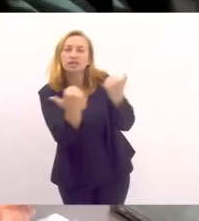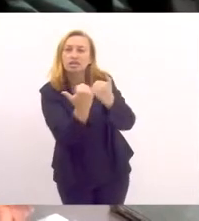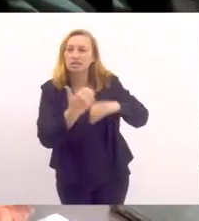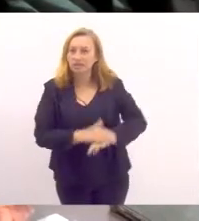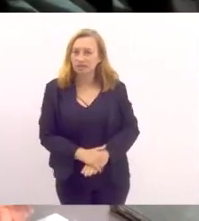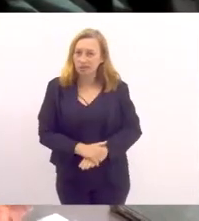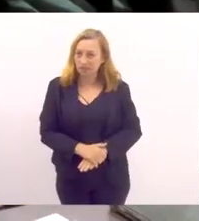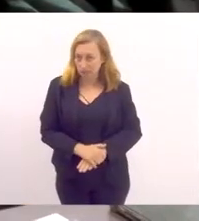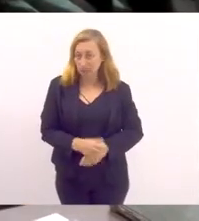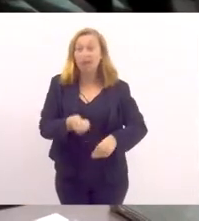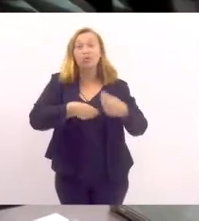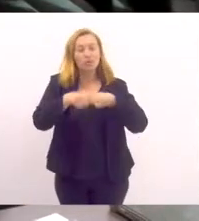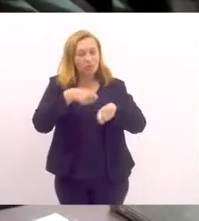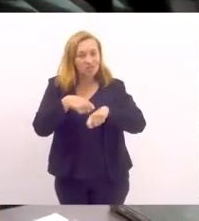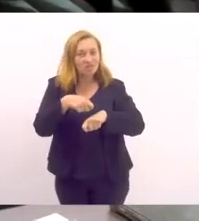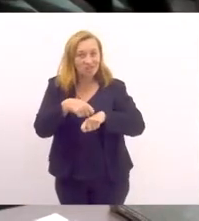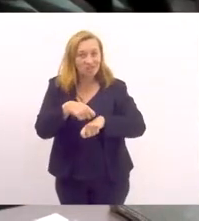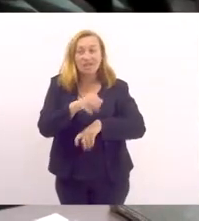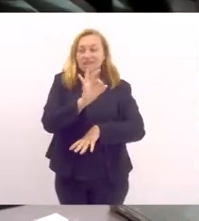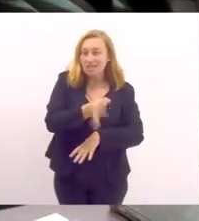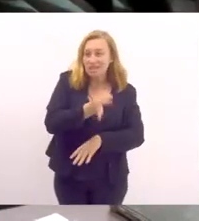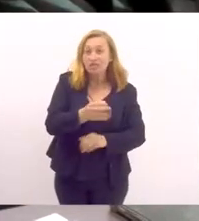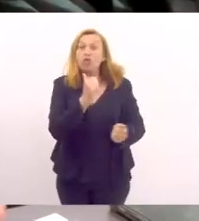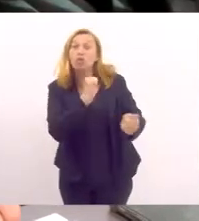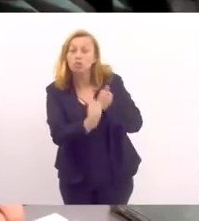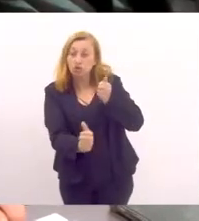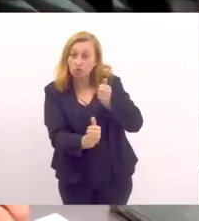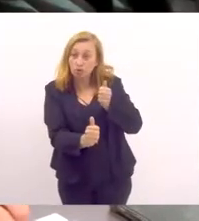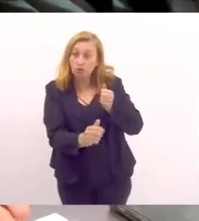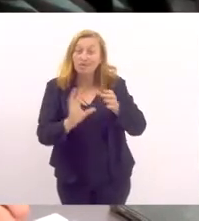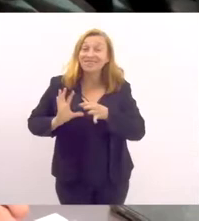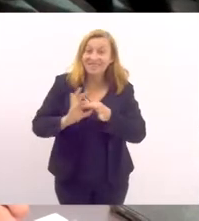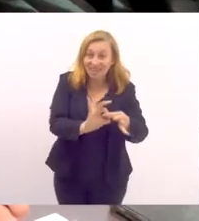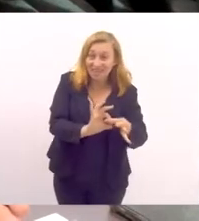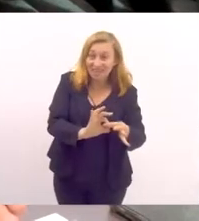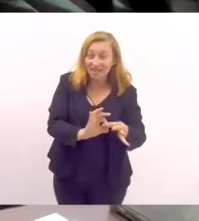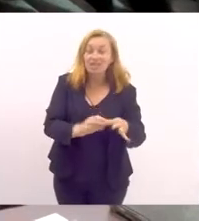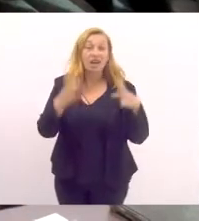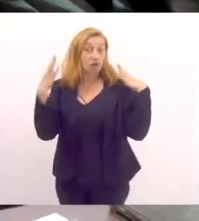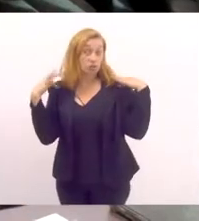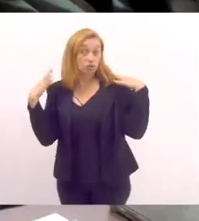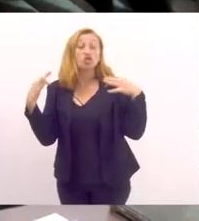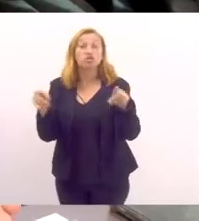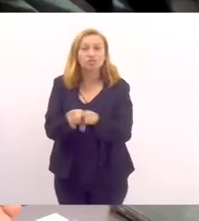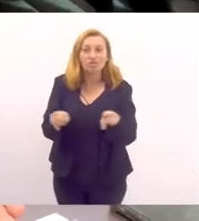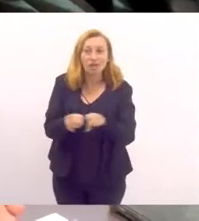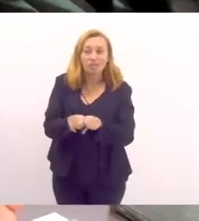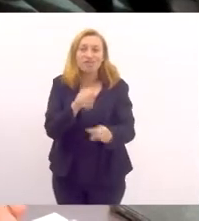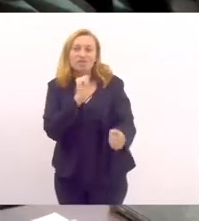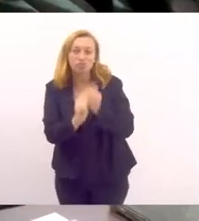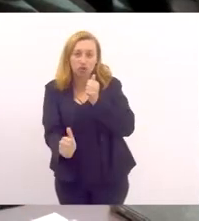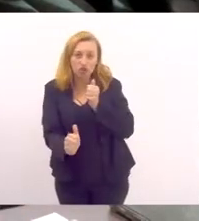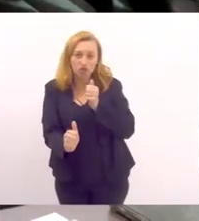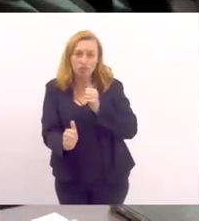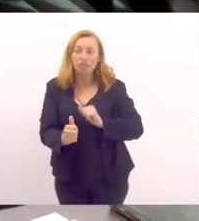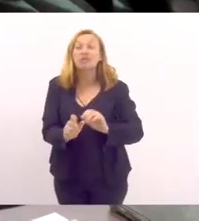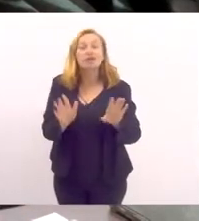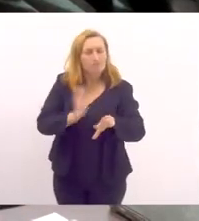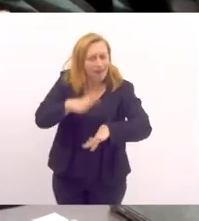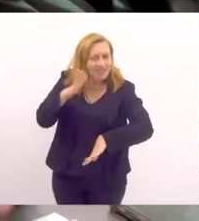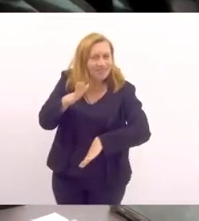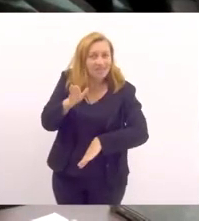para a cidade, que, de certa forma, o esporte está intimamente ligado ao turismo também, o turismo esportivo. E